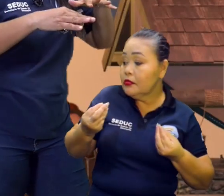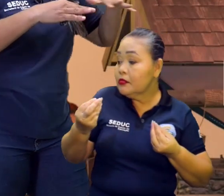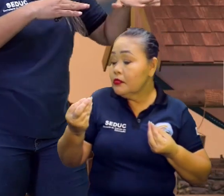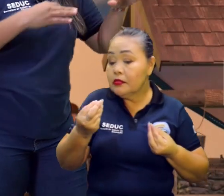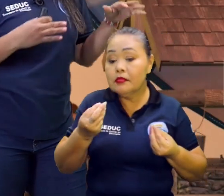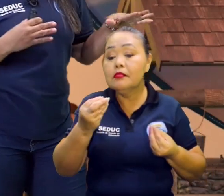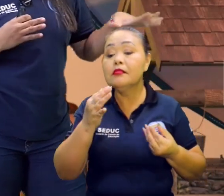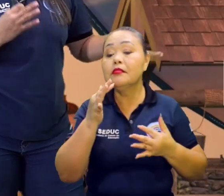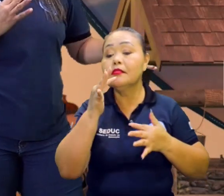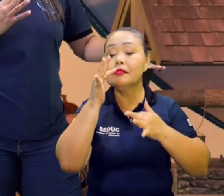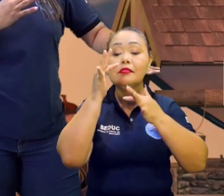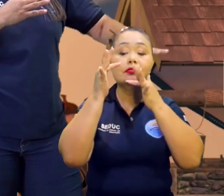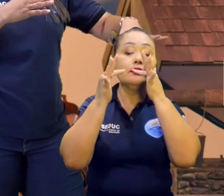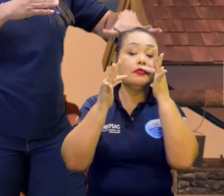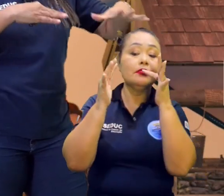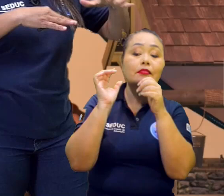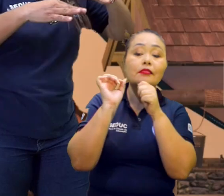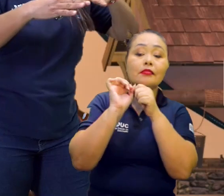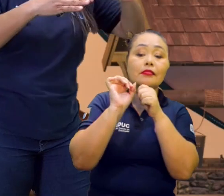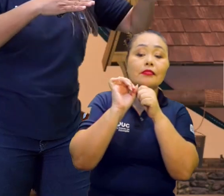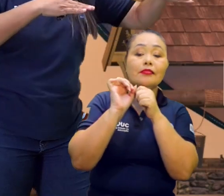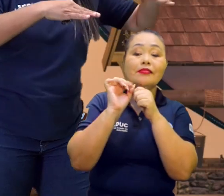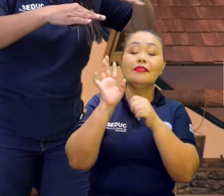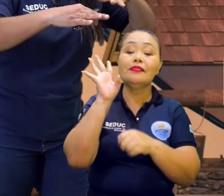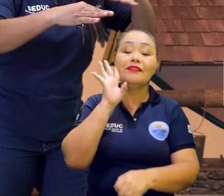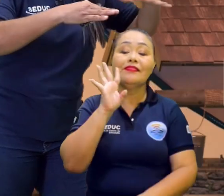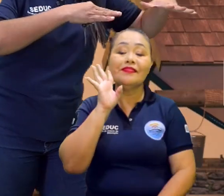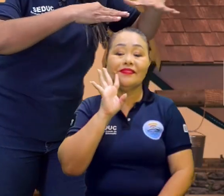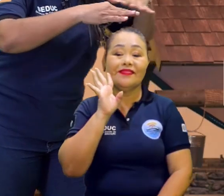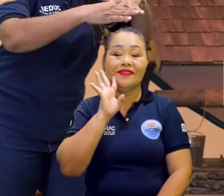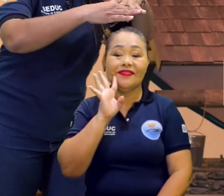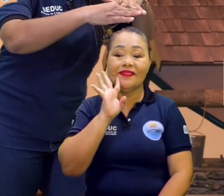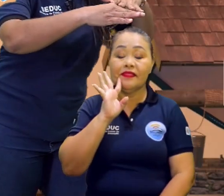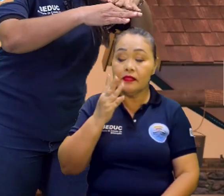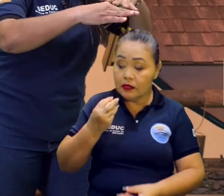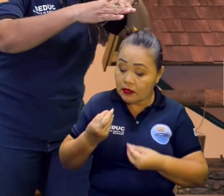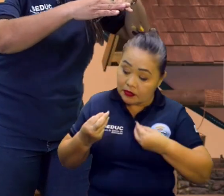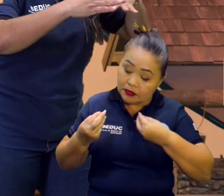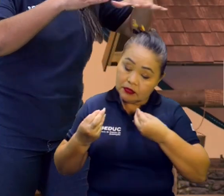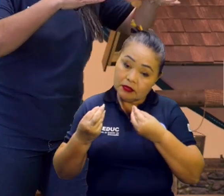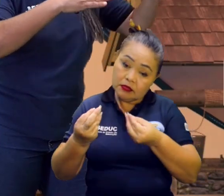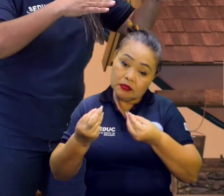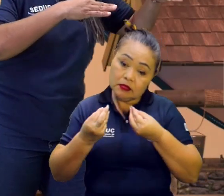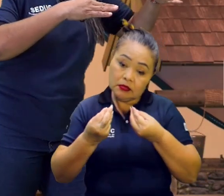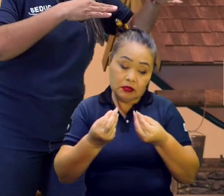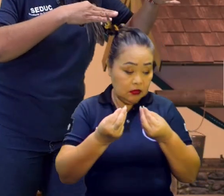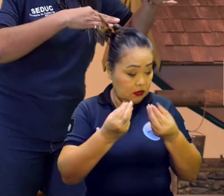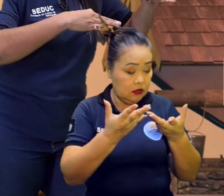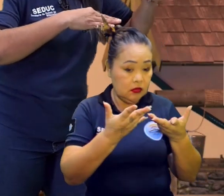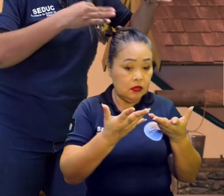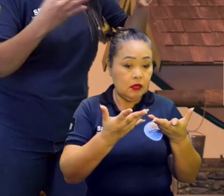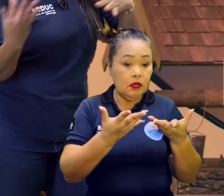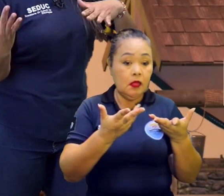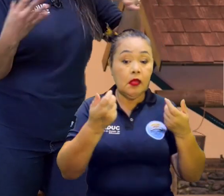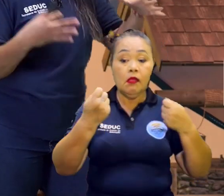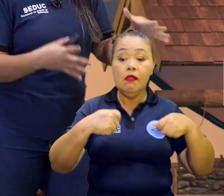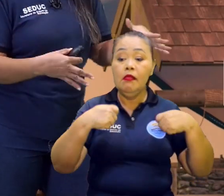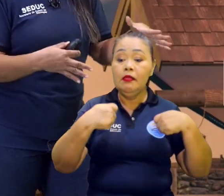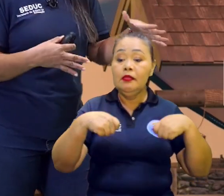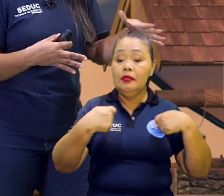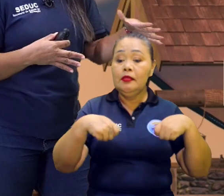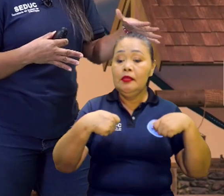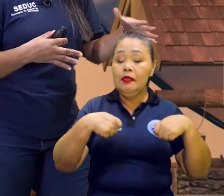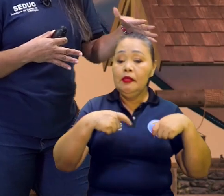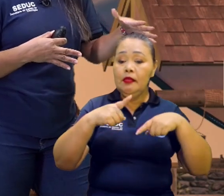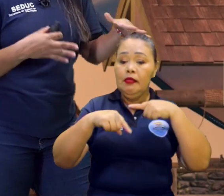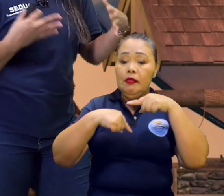está... Gente, isso é muito legal, né? Vai fornecendo aquilo que é necessário para a demanda